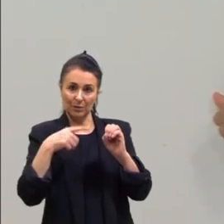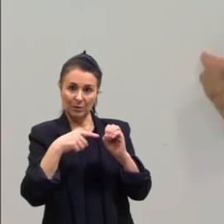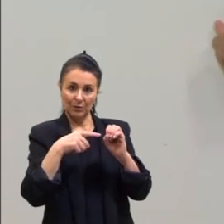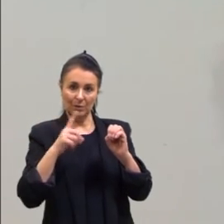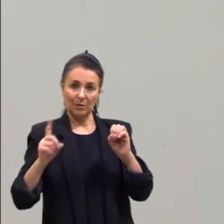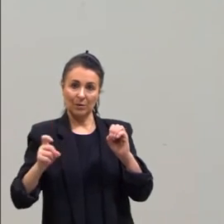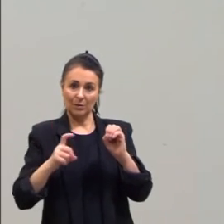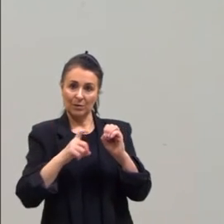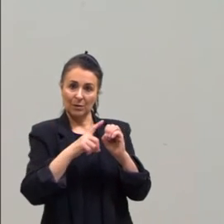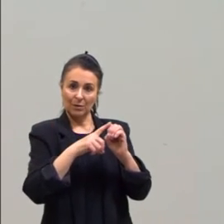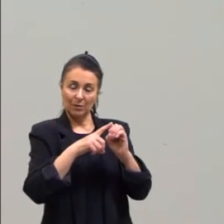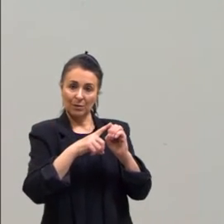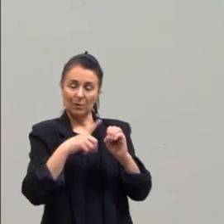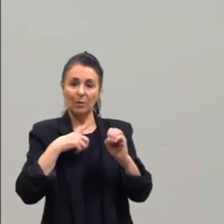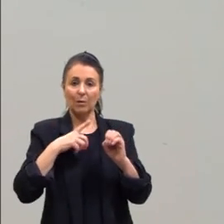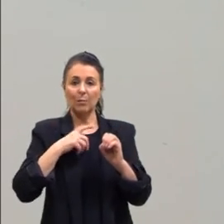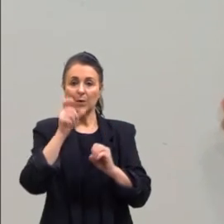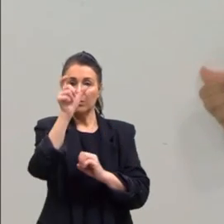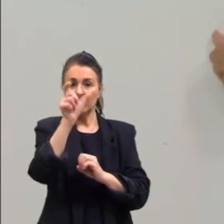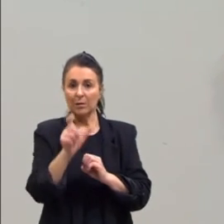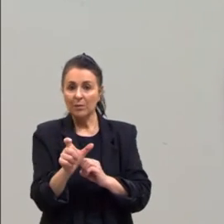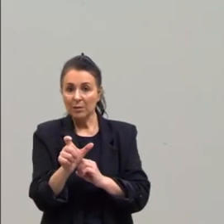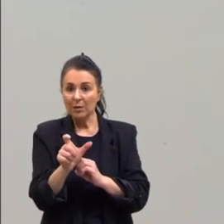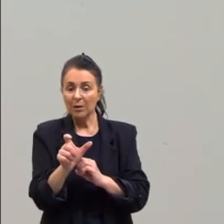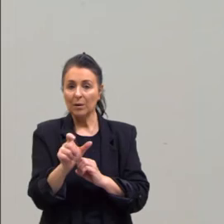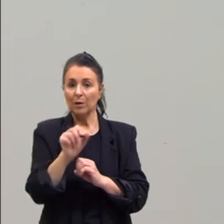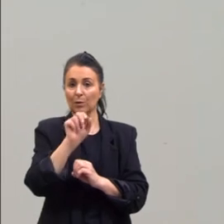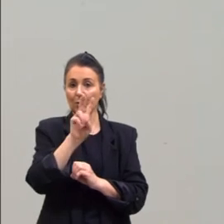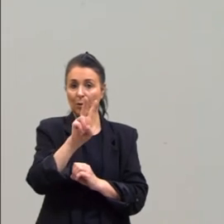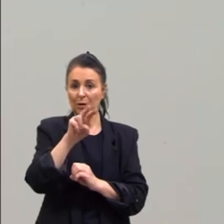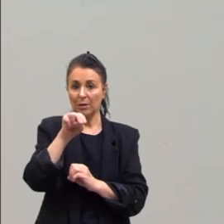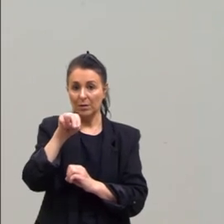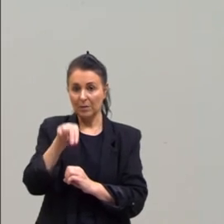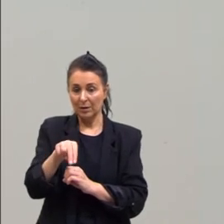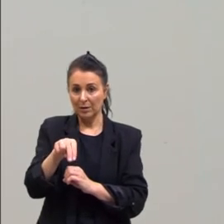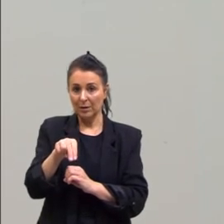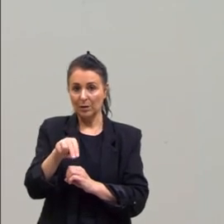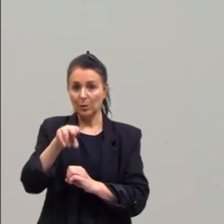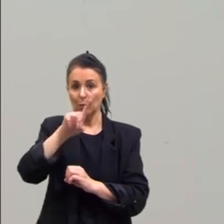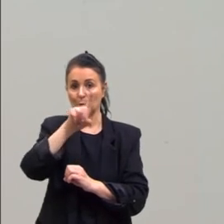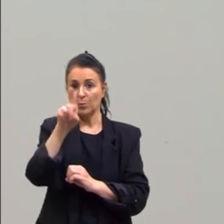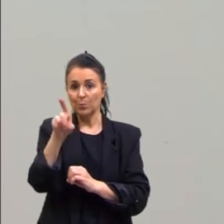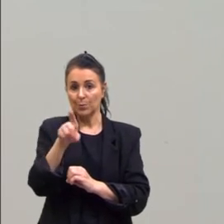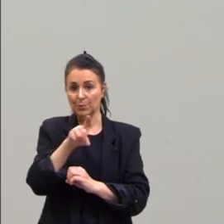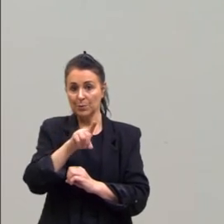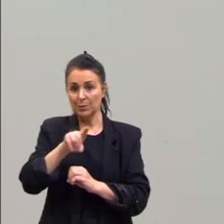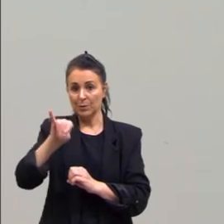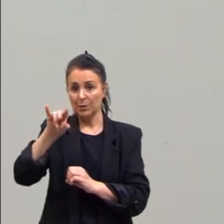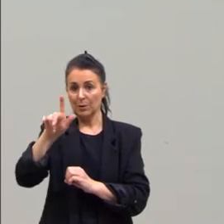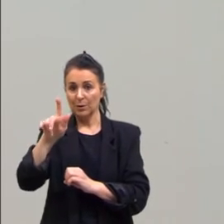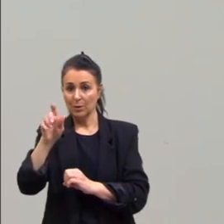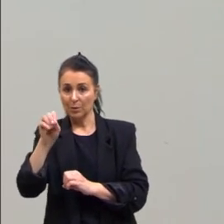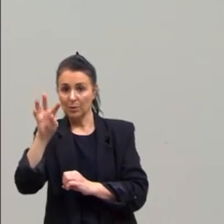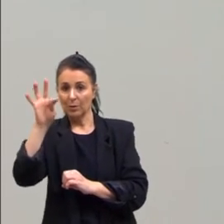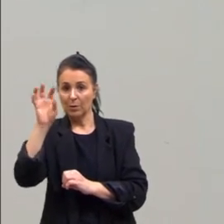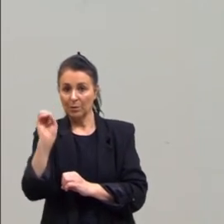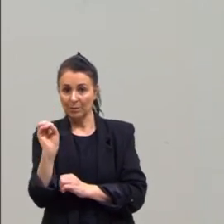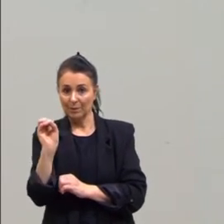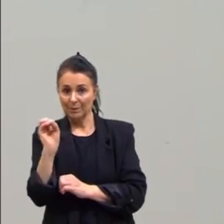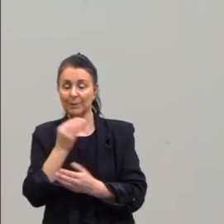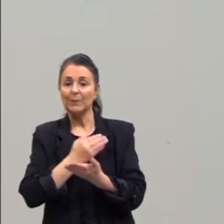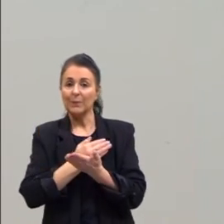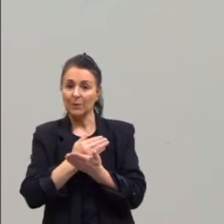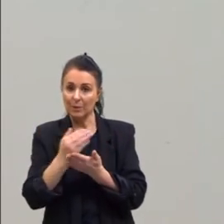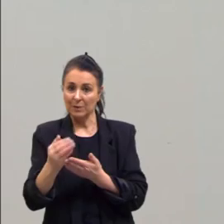indivíduo 2m lá no zigoto né Tá se formando o indivíduo então nos esgotos